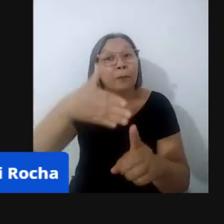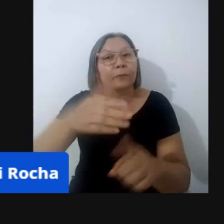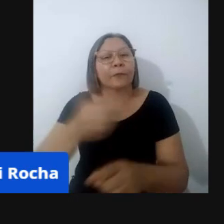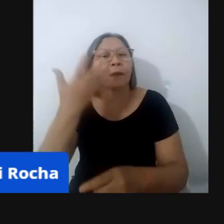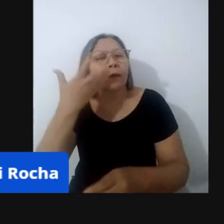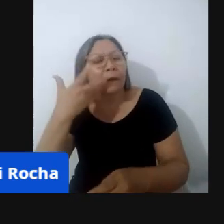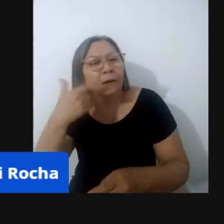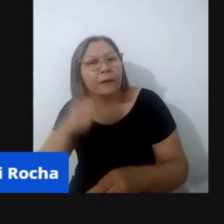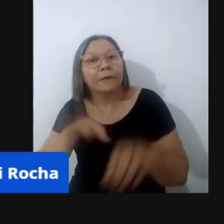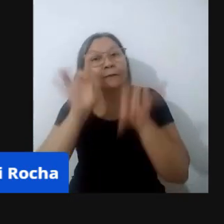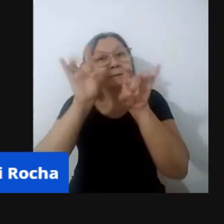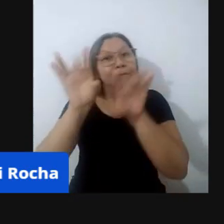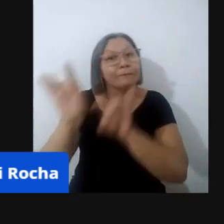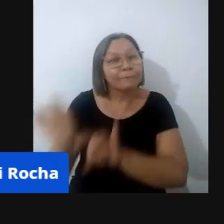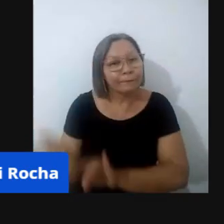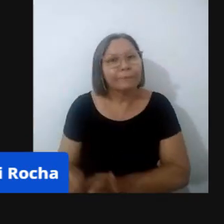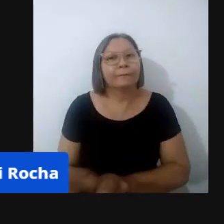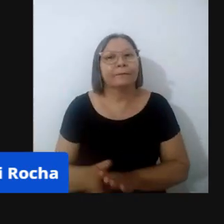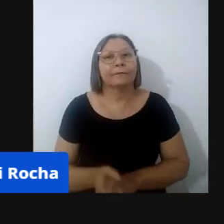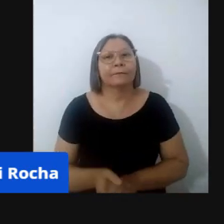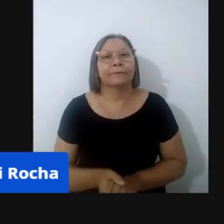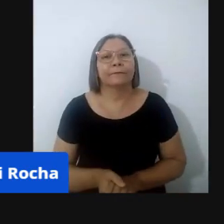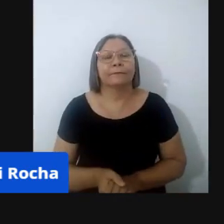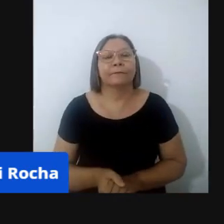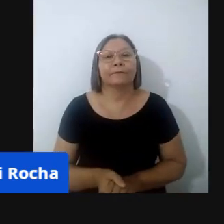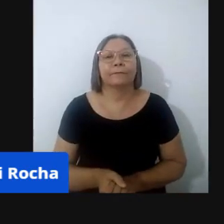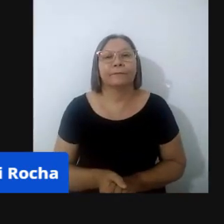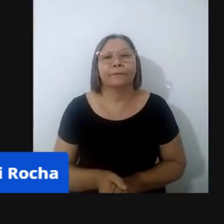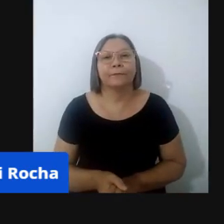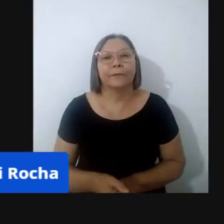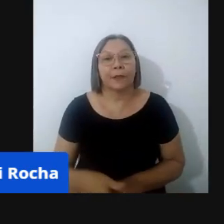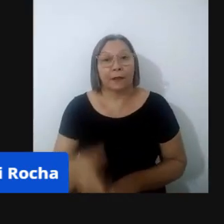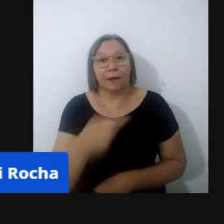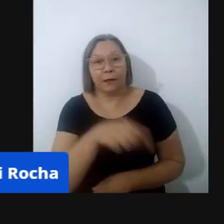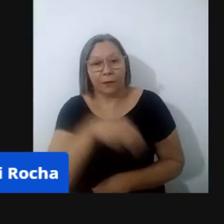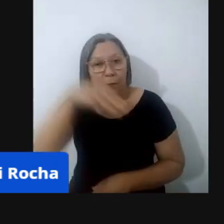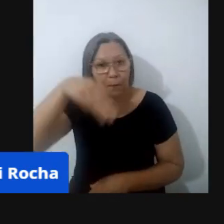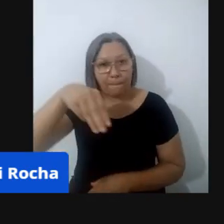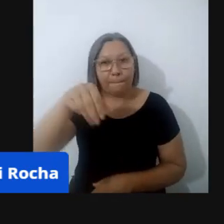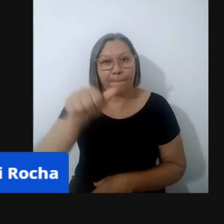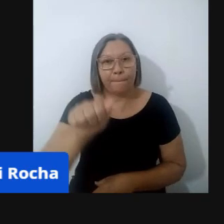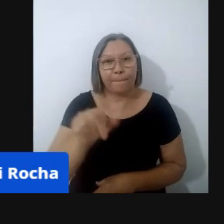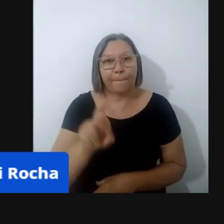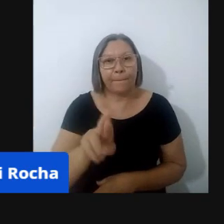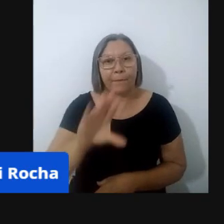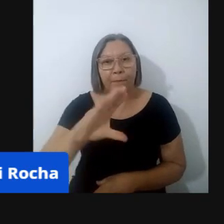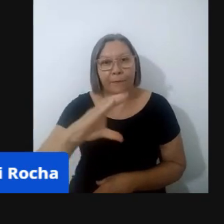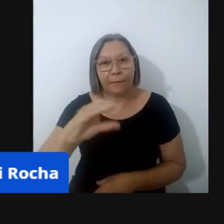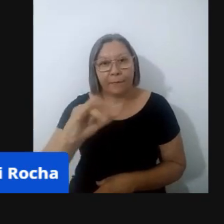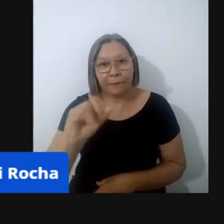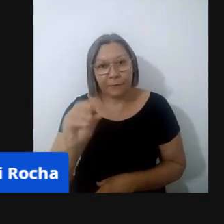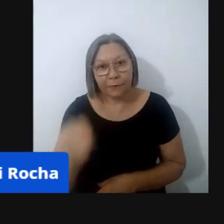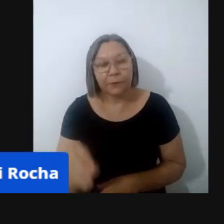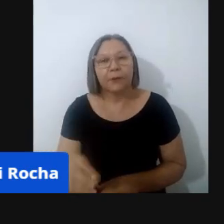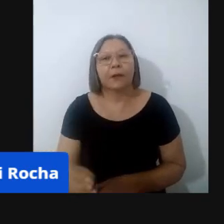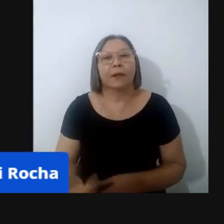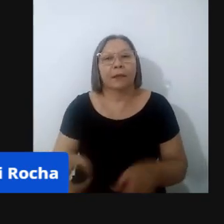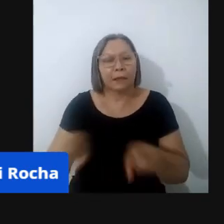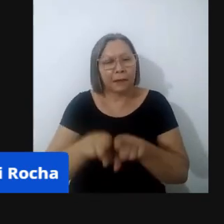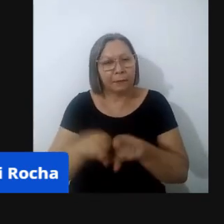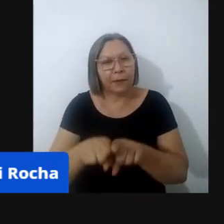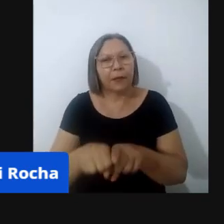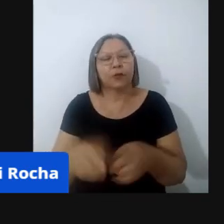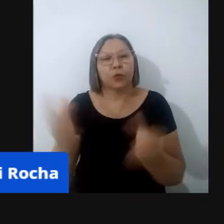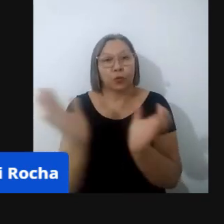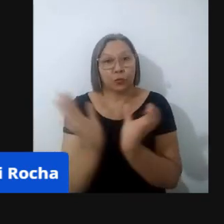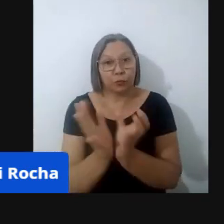especial. Hoje, eu estou aqui com o meu colega Márcio. Olá, pessoal. Também eu faço parte da equipe do autismo, da Divisão